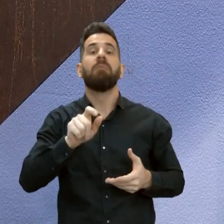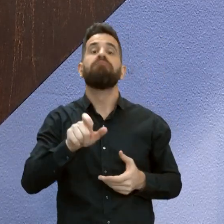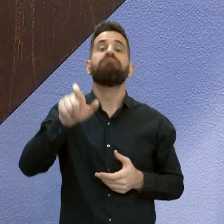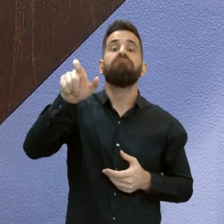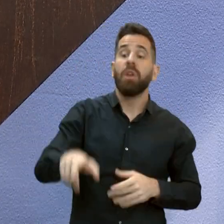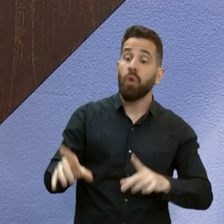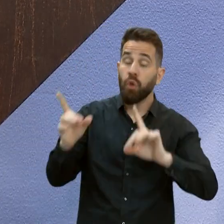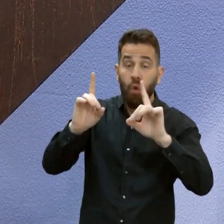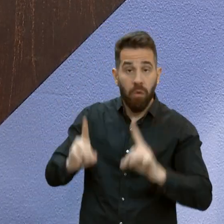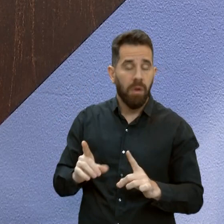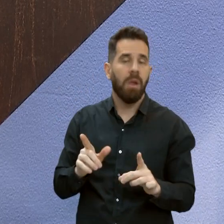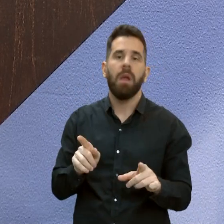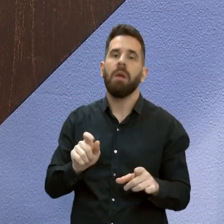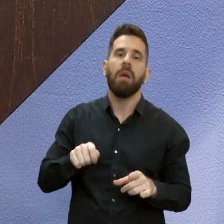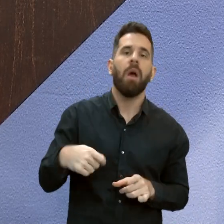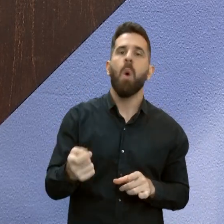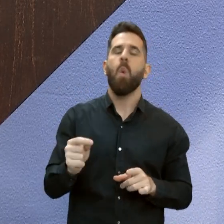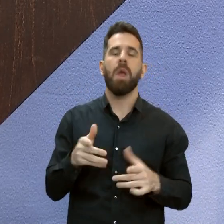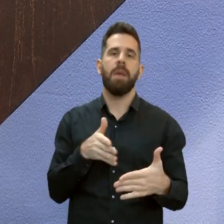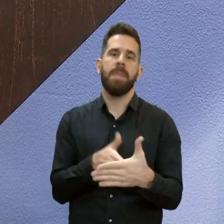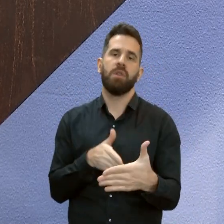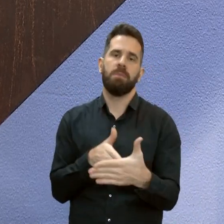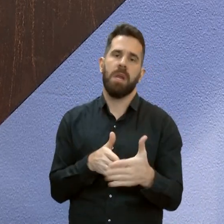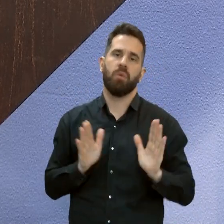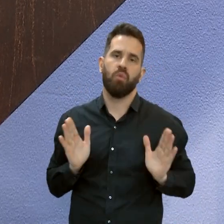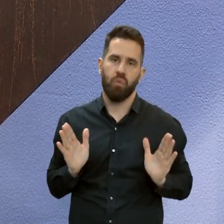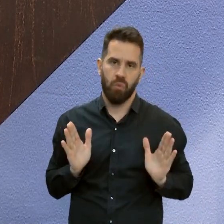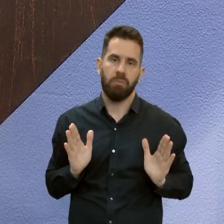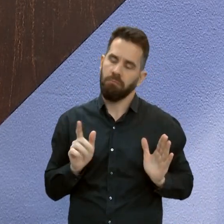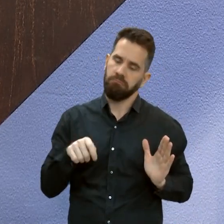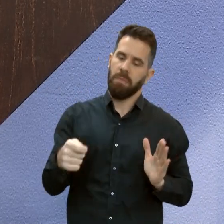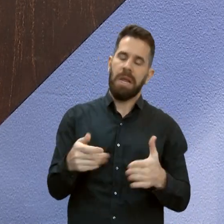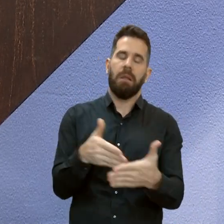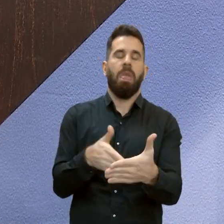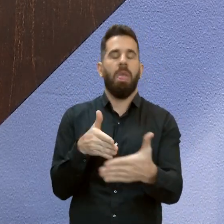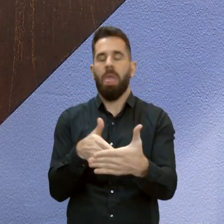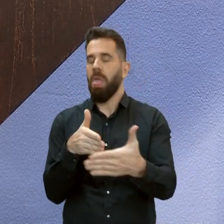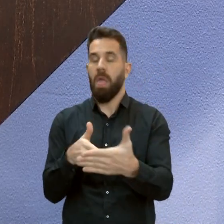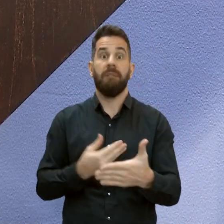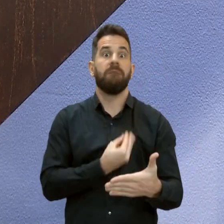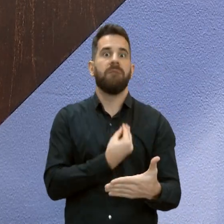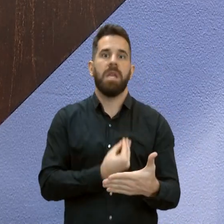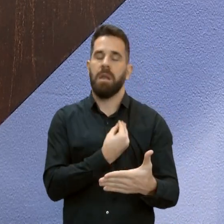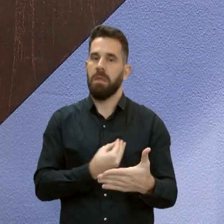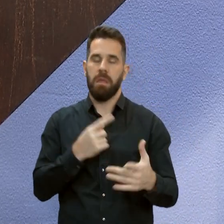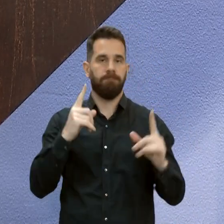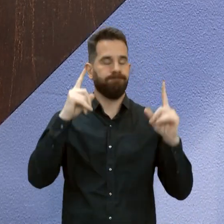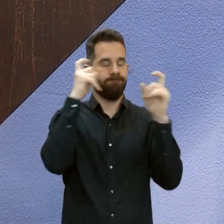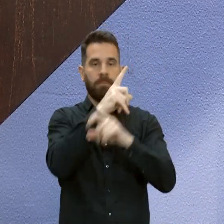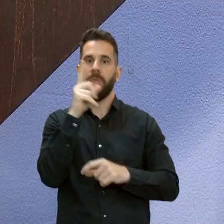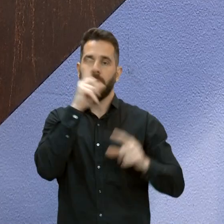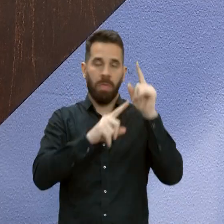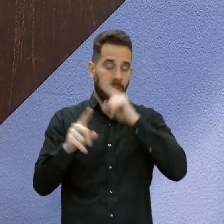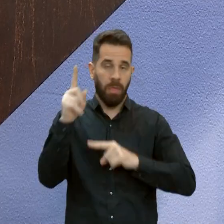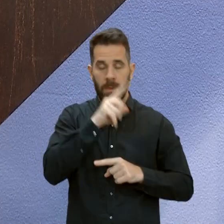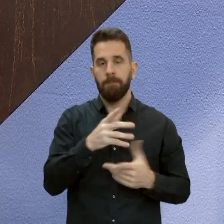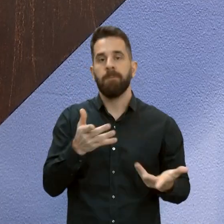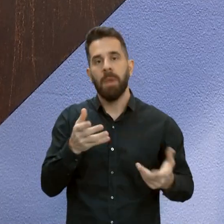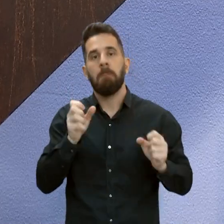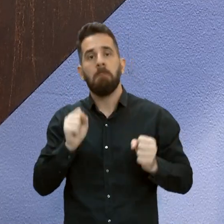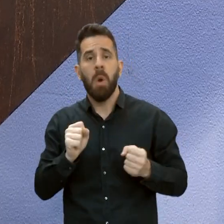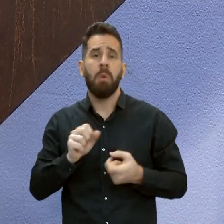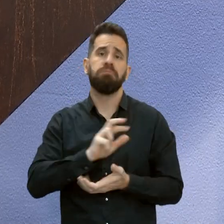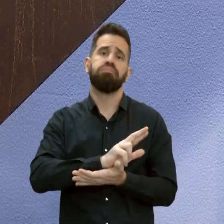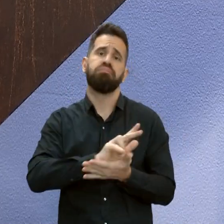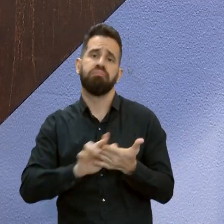ou de ordem física, visual, auditiva, intelectual, múltipla, ou um transtorno do